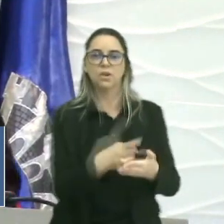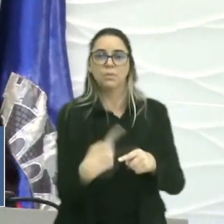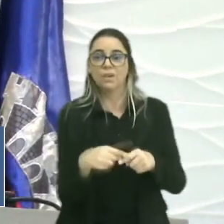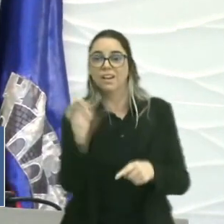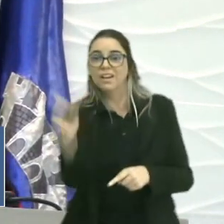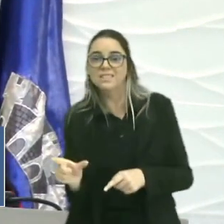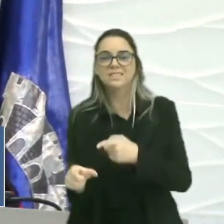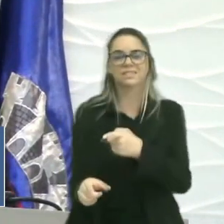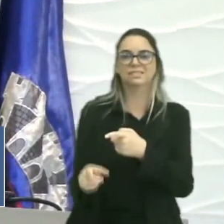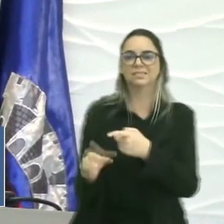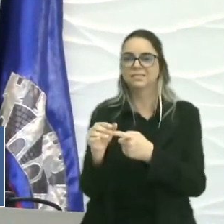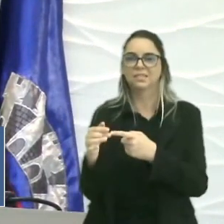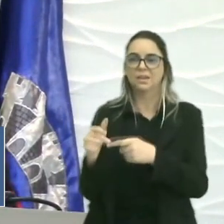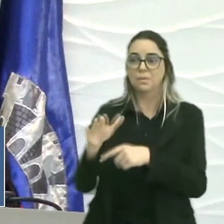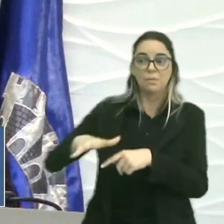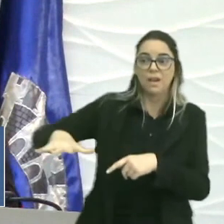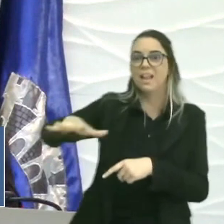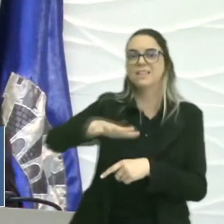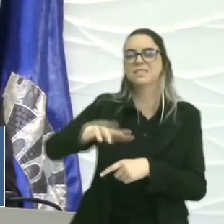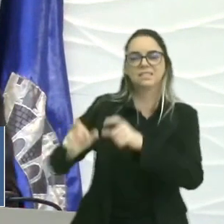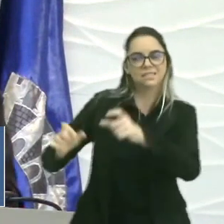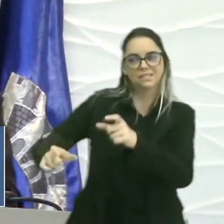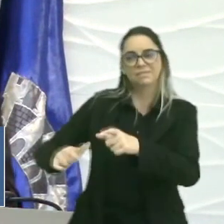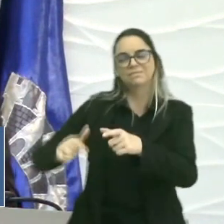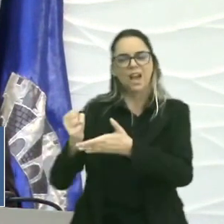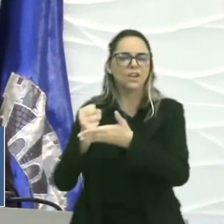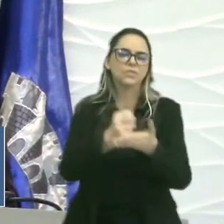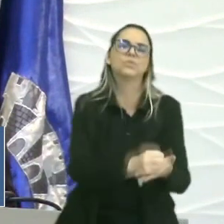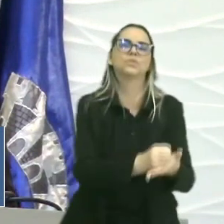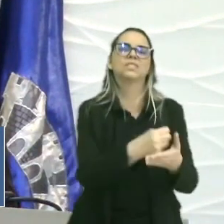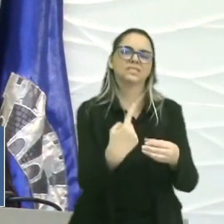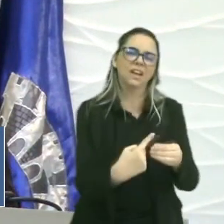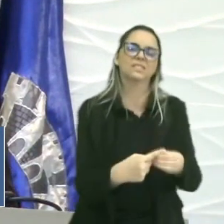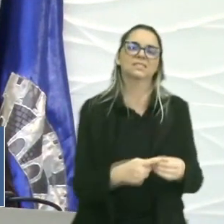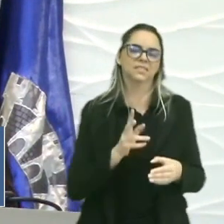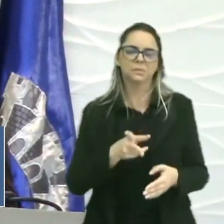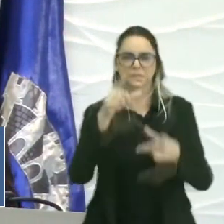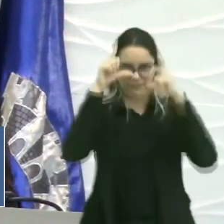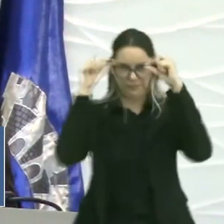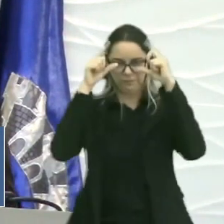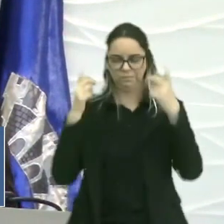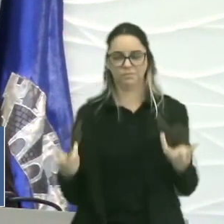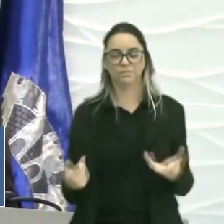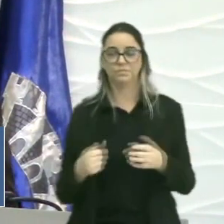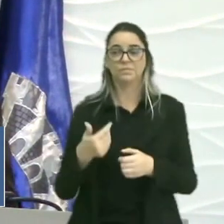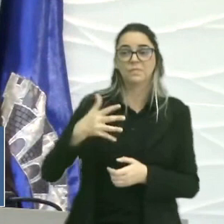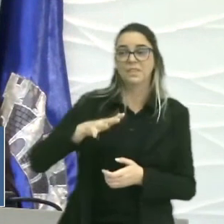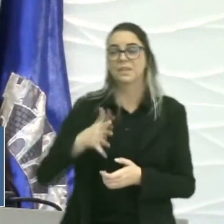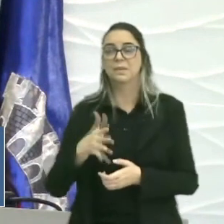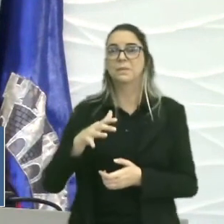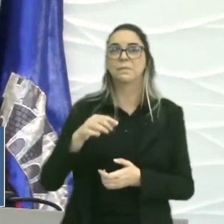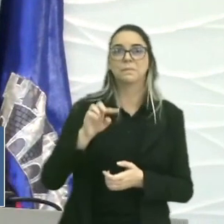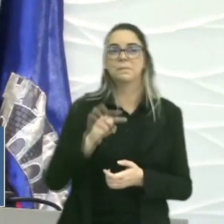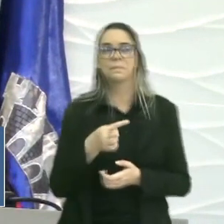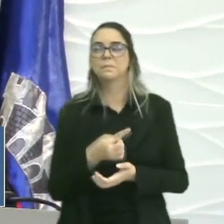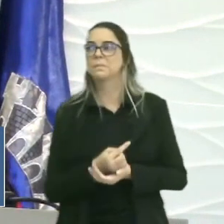municípios. E como é de conhecimento de todos, em nosso município chegou a aproximadamente R$500 mil,